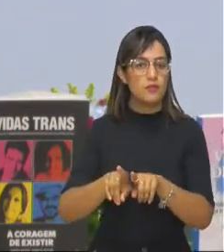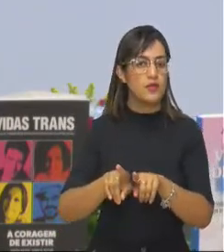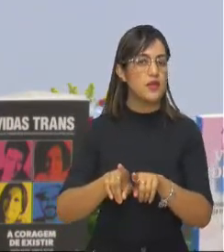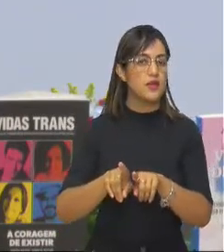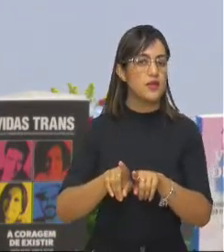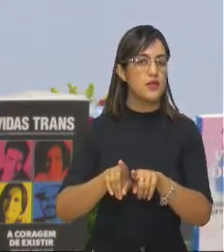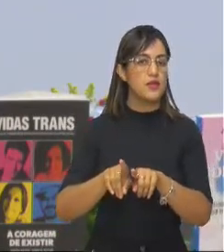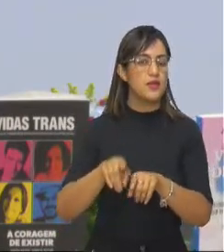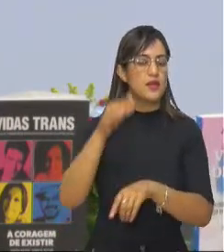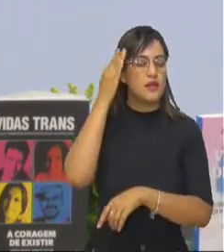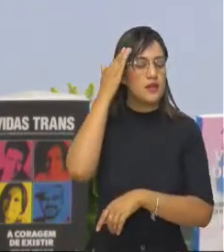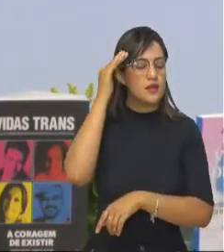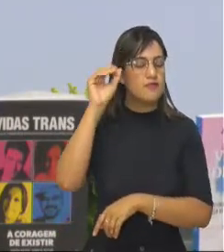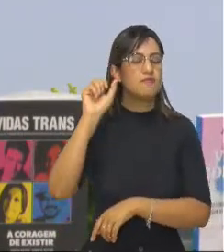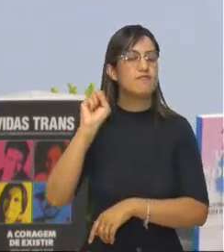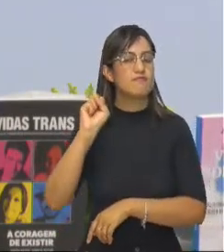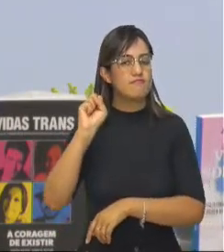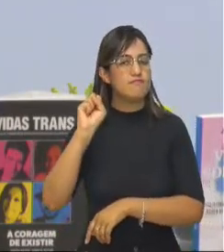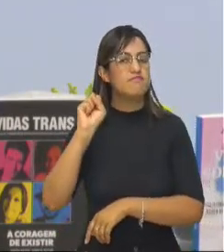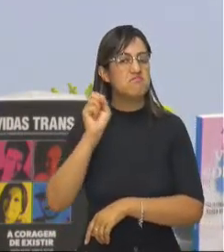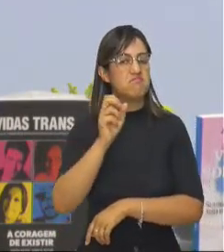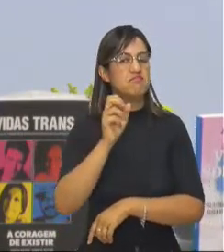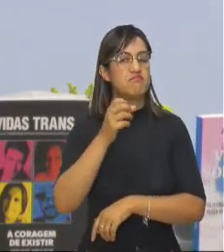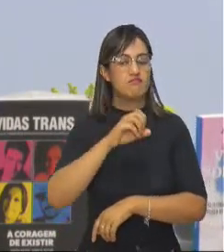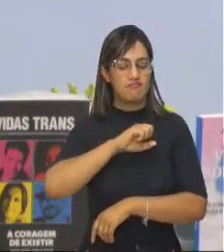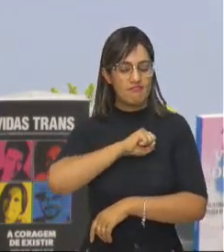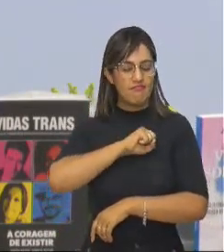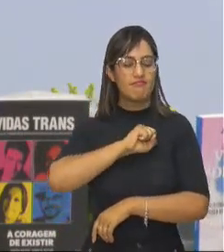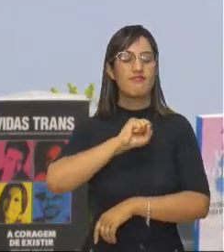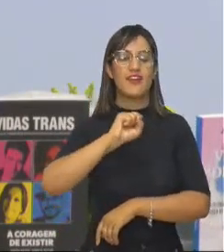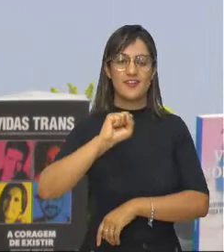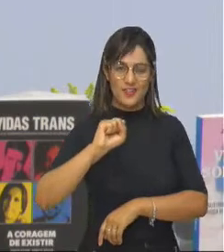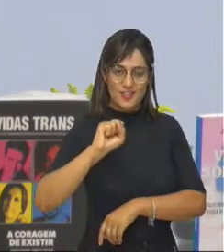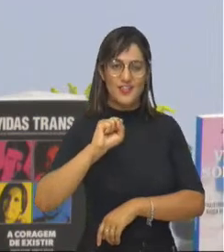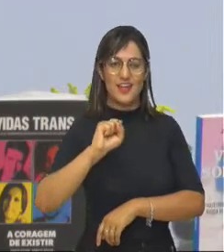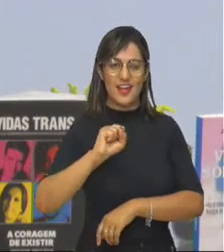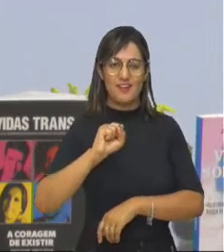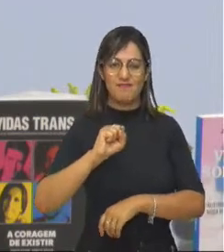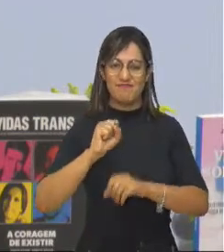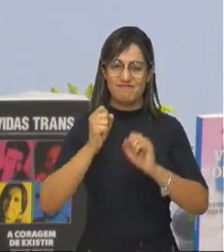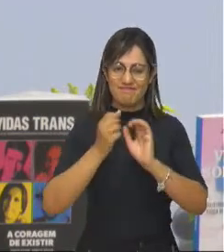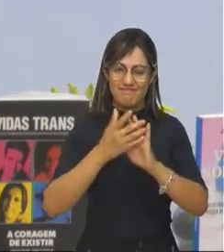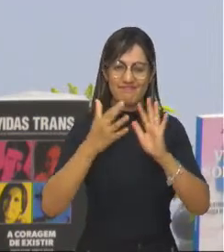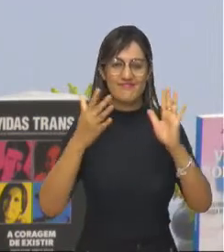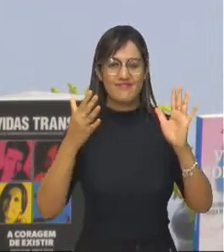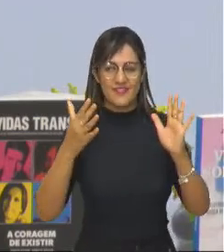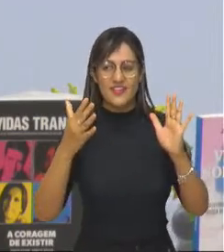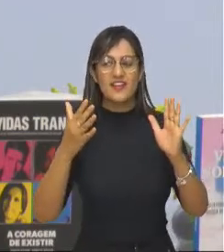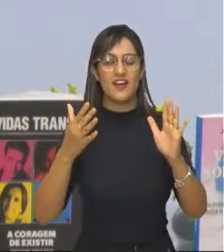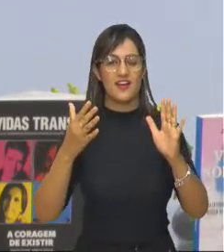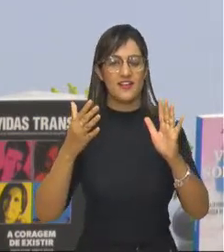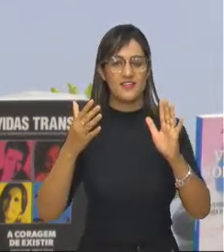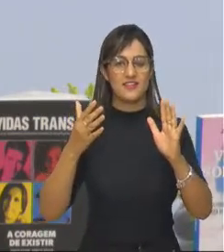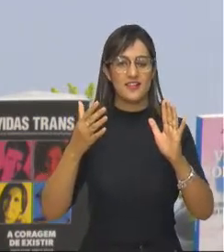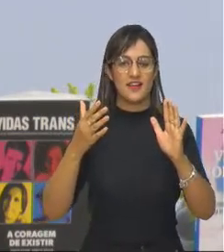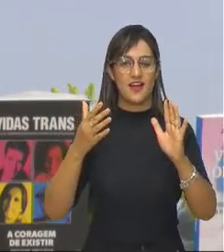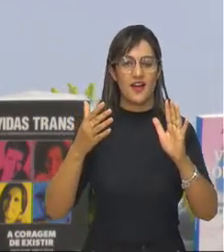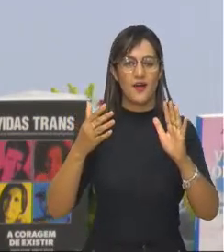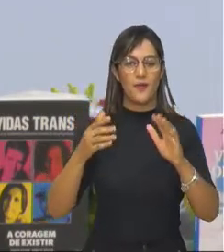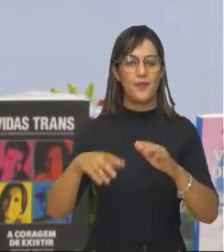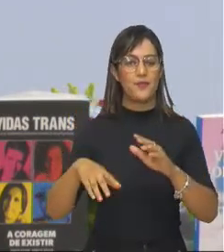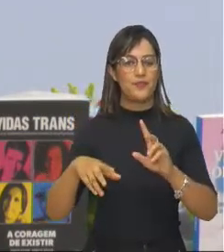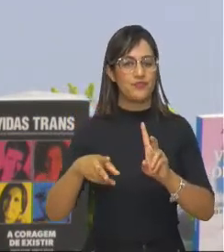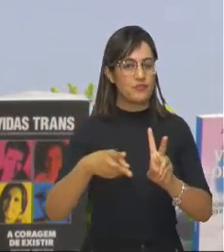mais sábia, axé. É, graças a estar nesse nosso quilombo, né, Pedro? Nesse